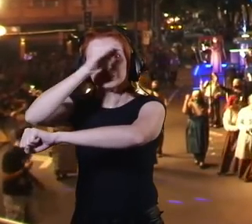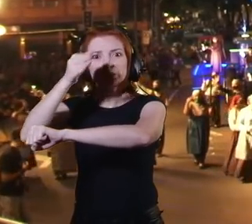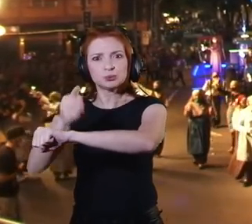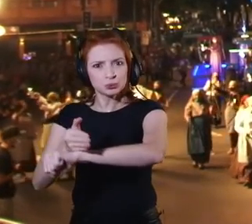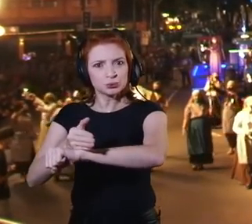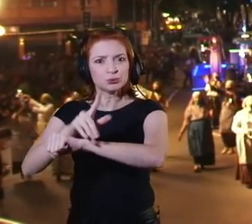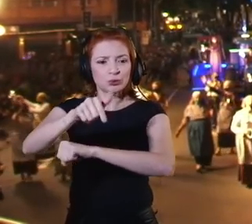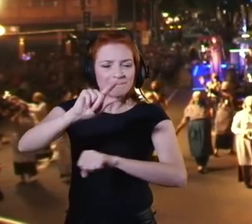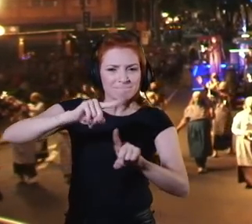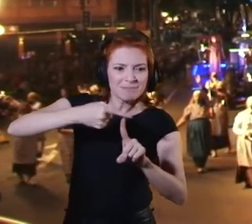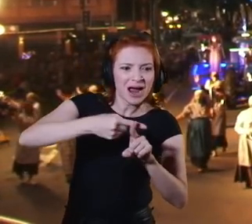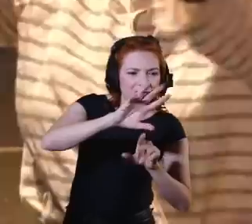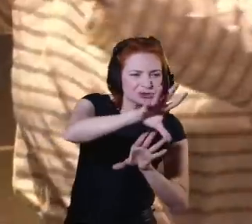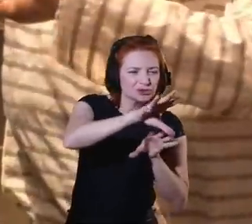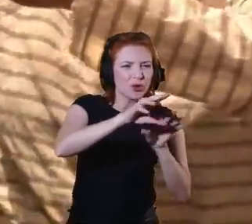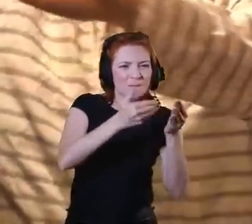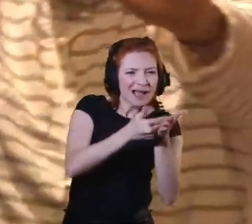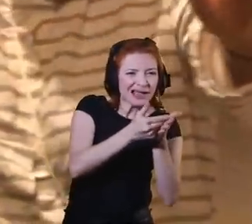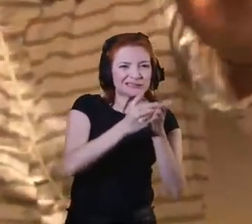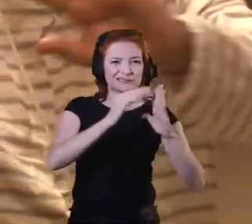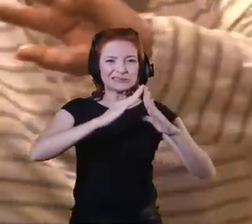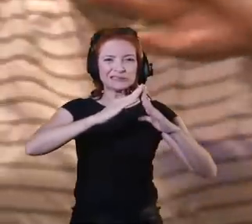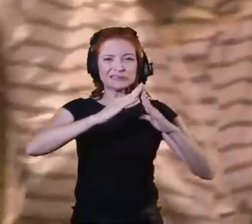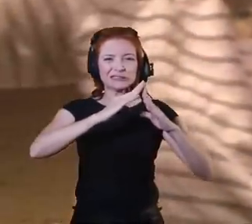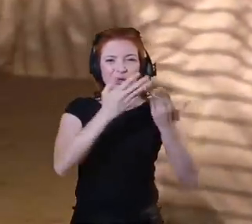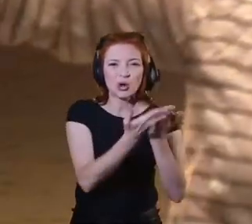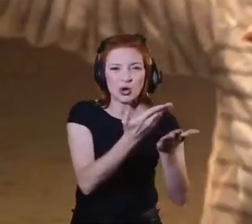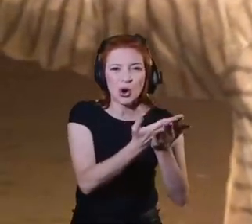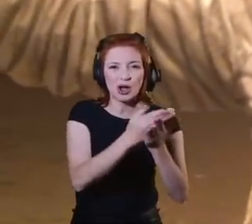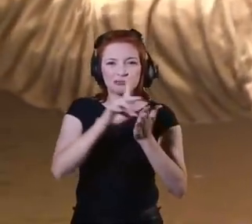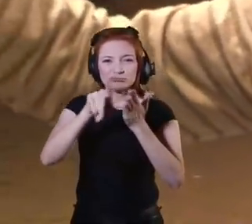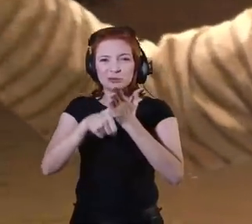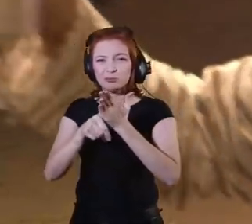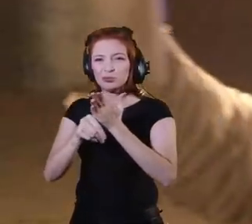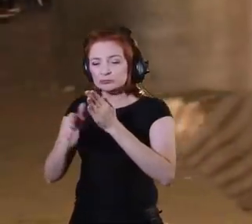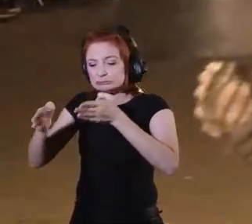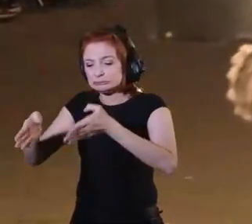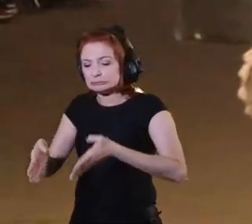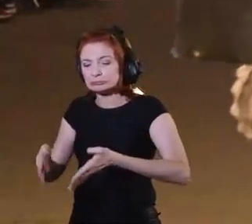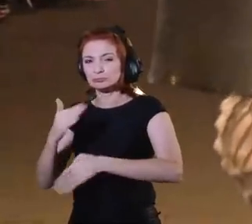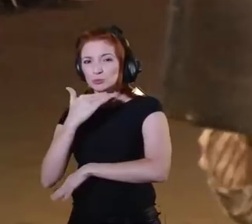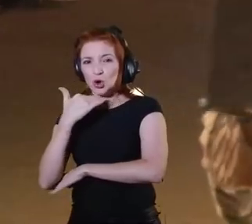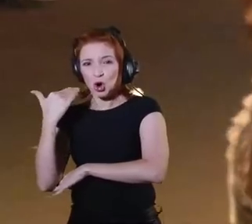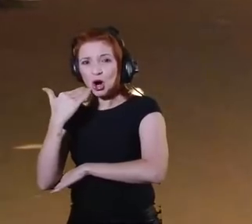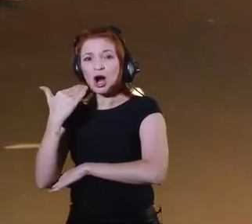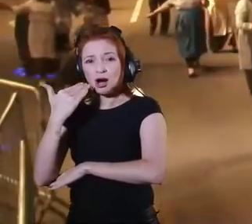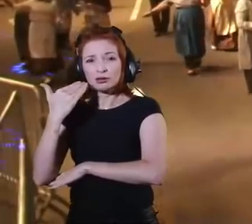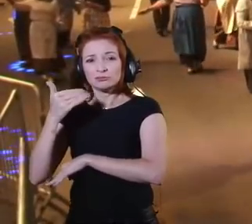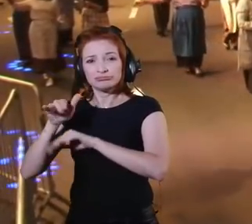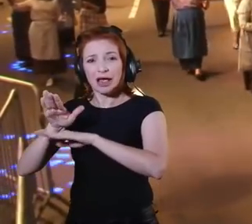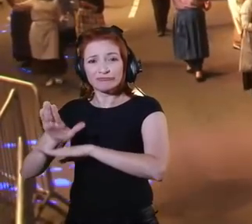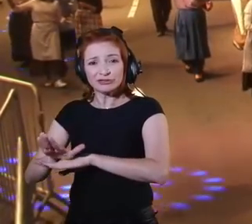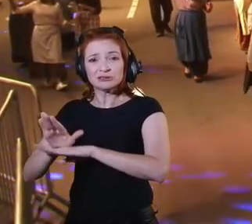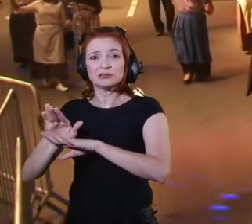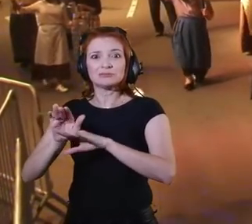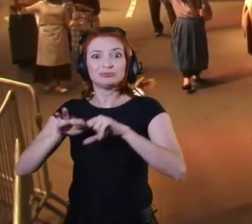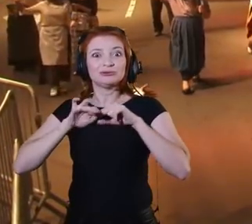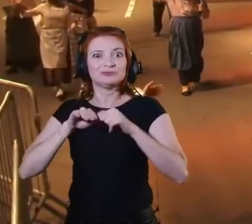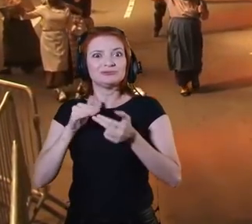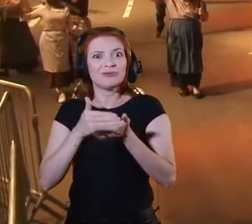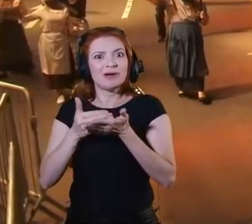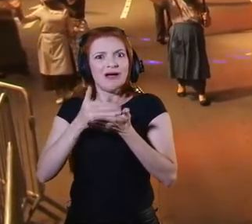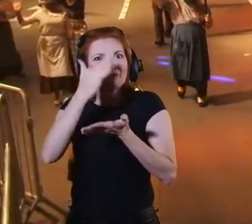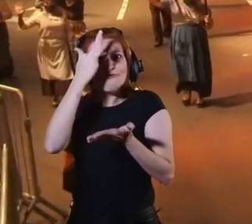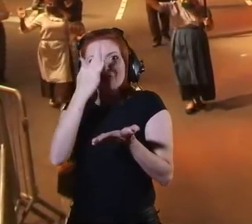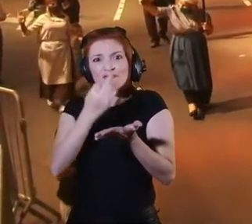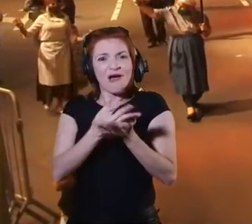uma escola, puxa um campo de futebol, depois veio o cemitério para ali deixar os seus entes queridos. Enfim, a fé fez